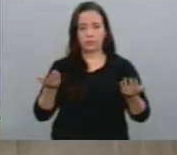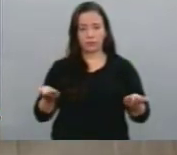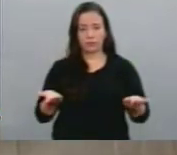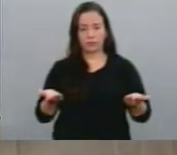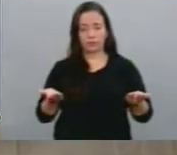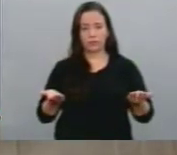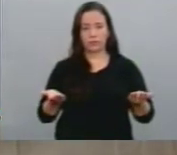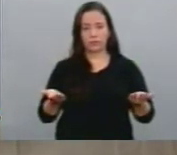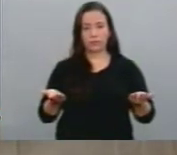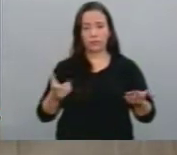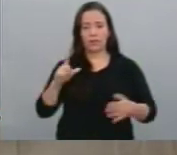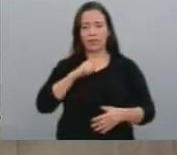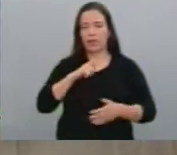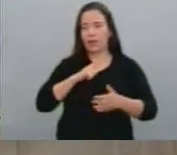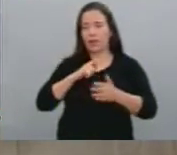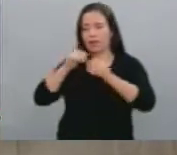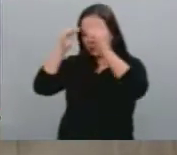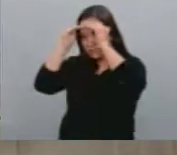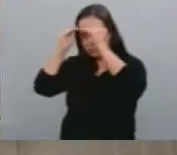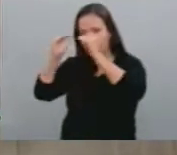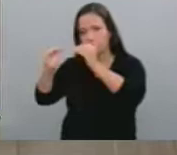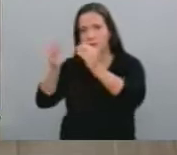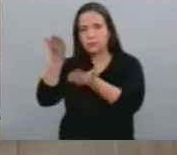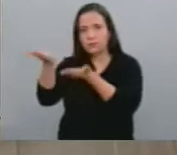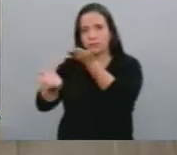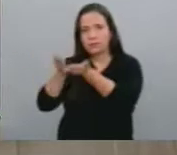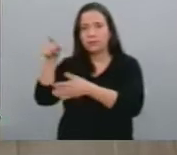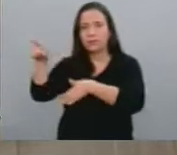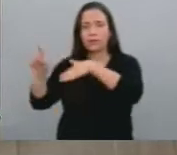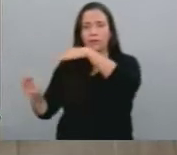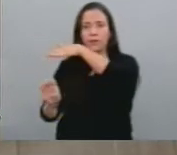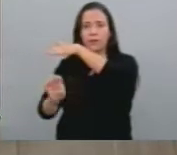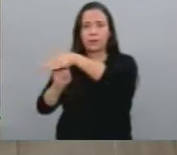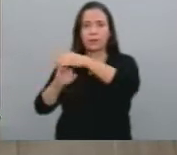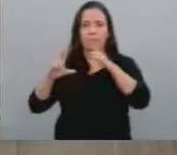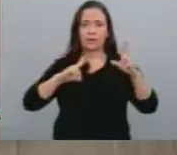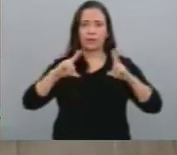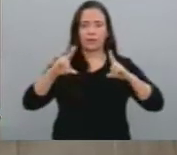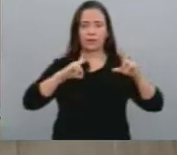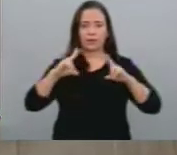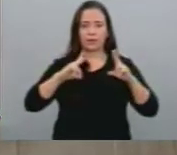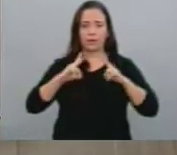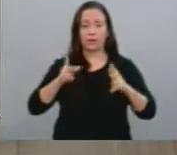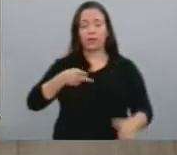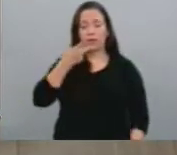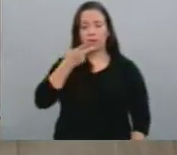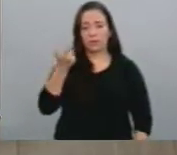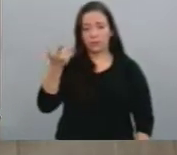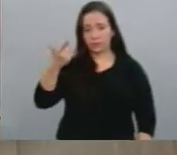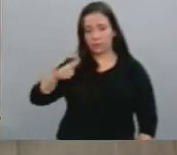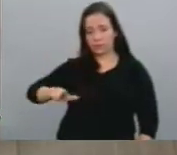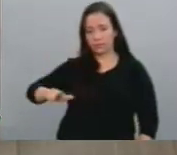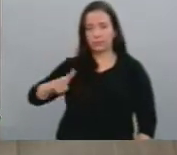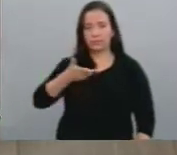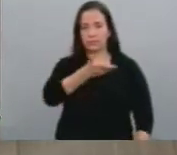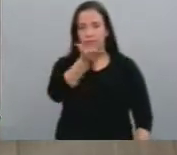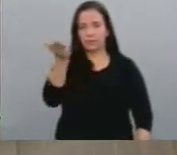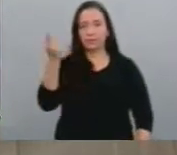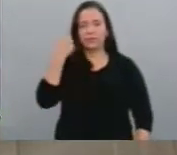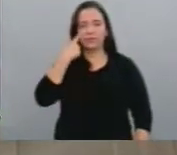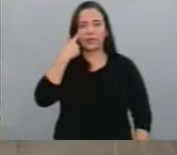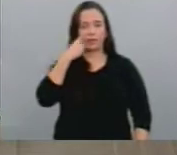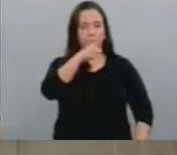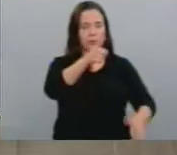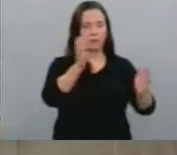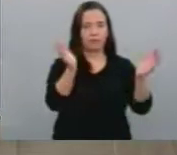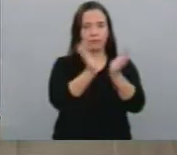um tratamento diferenciado a uma grande corporação. Vou repetir. Você, que é pequeno agricultor,